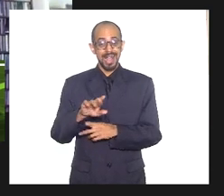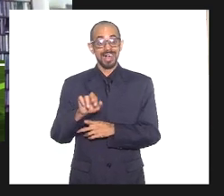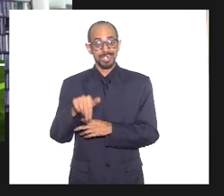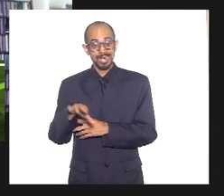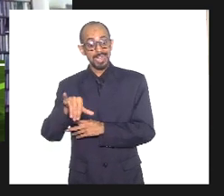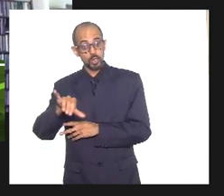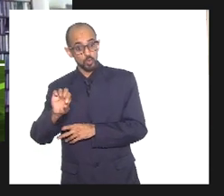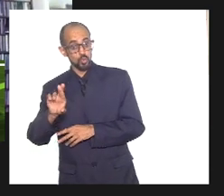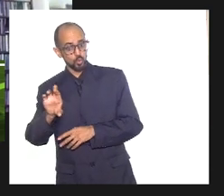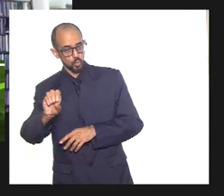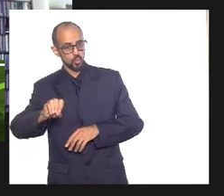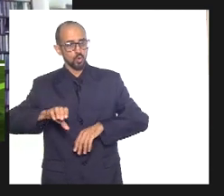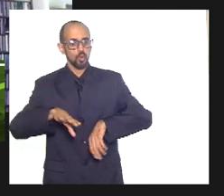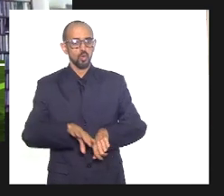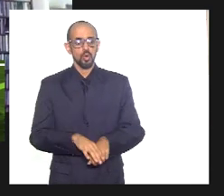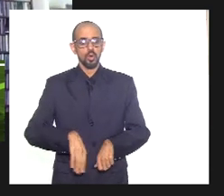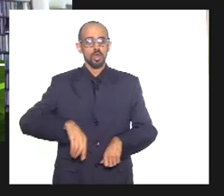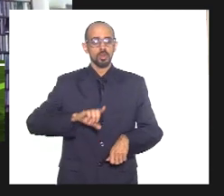Defensoria Pública,